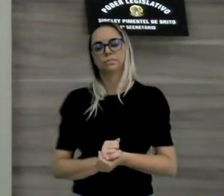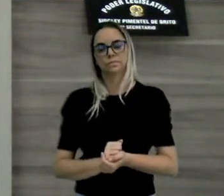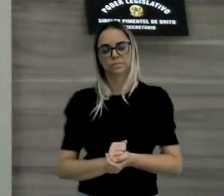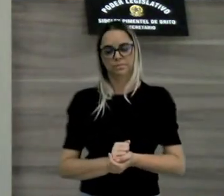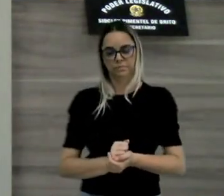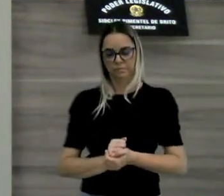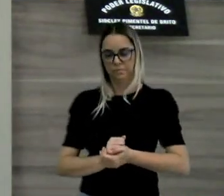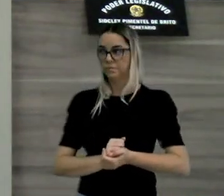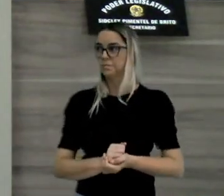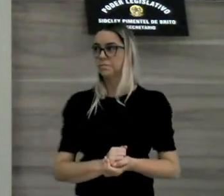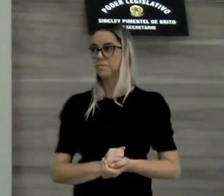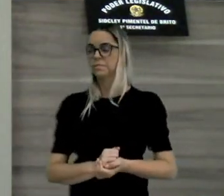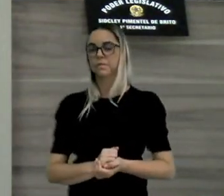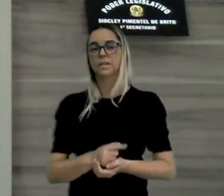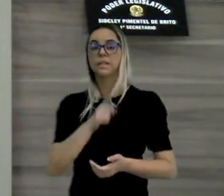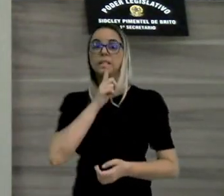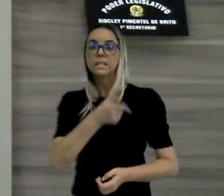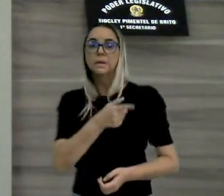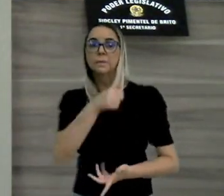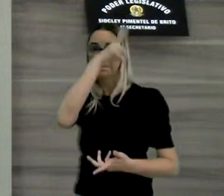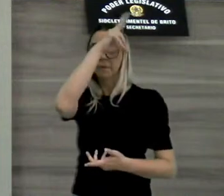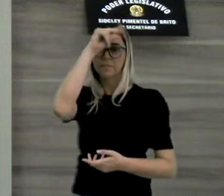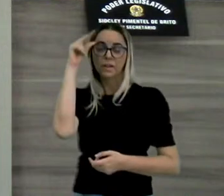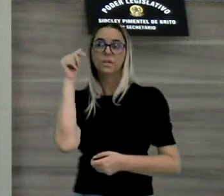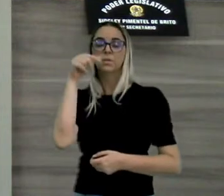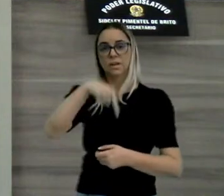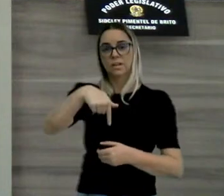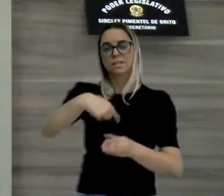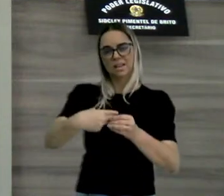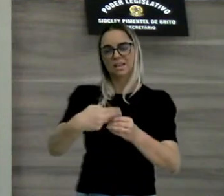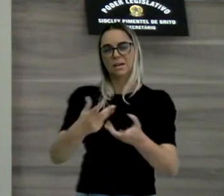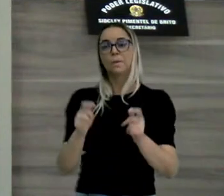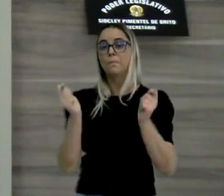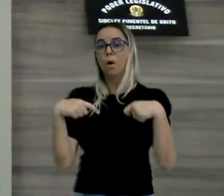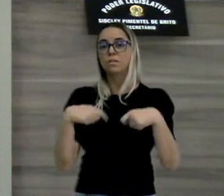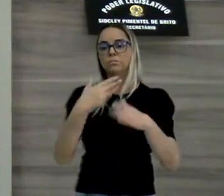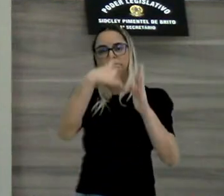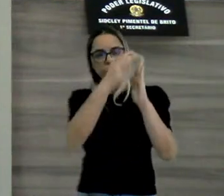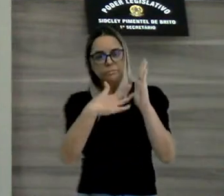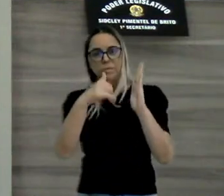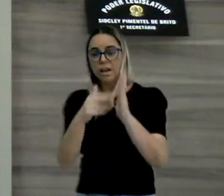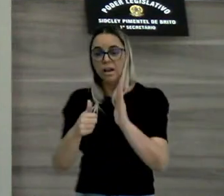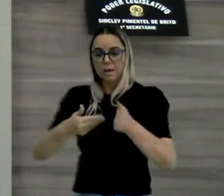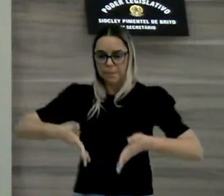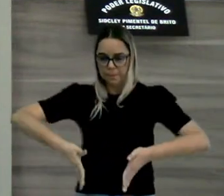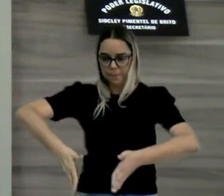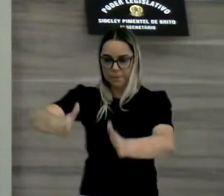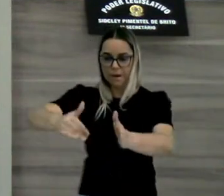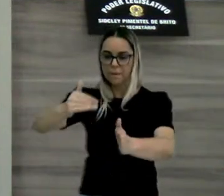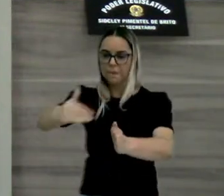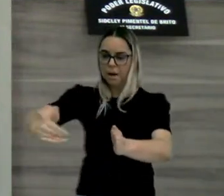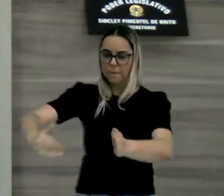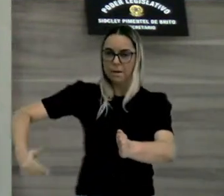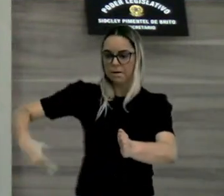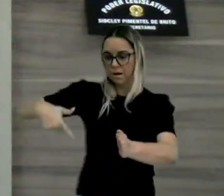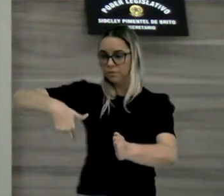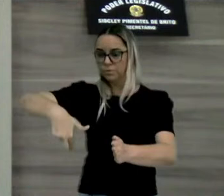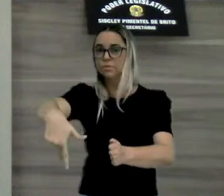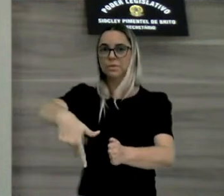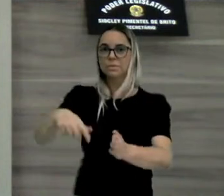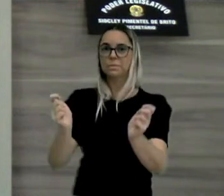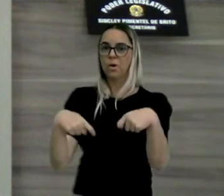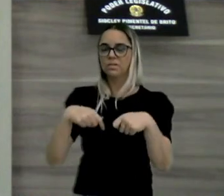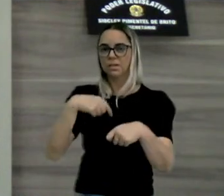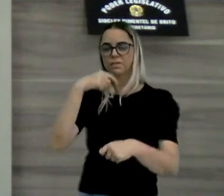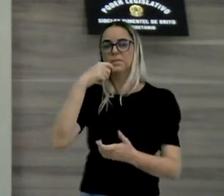Arruda que indica ao prefeito do município que determine a pintura de uma faixa de pedestre em frente às escolas Ana Alves Cavalcante e Paulo Cordeiro